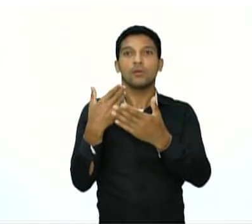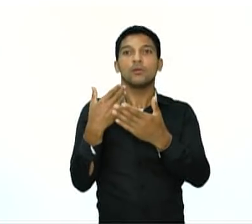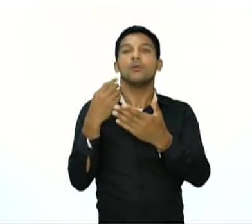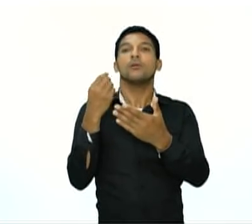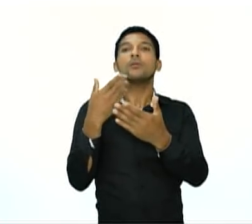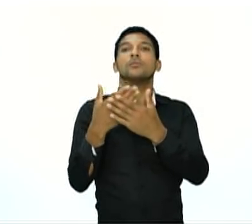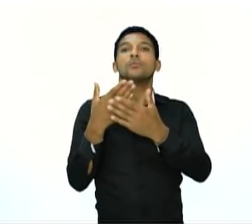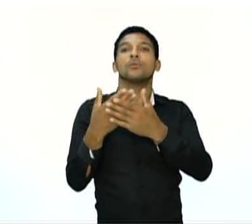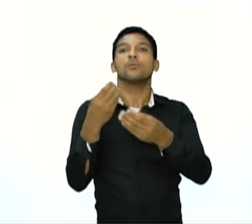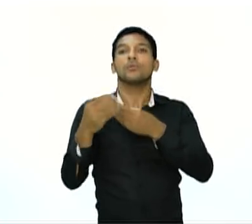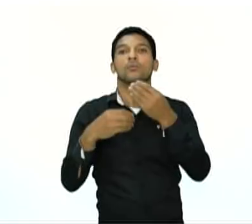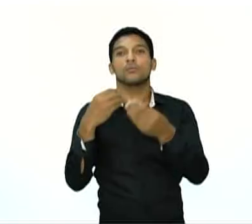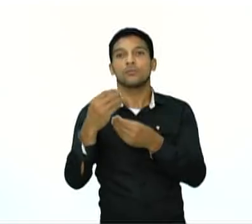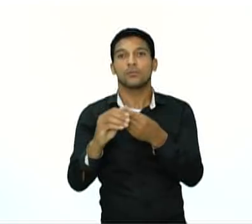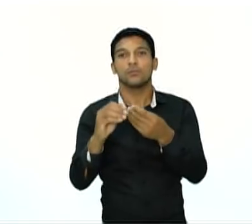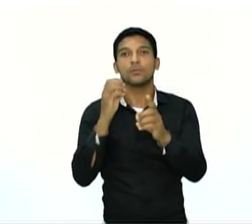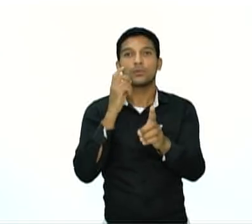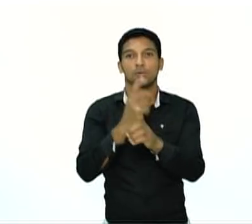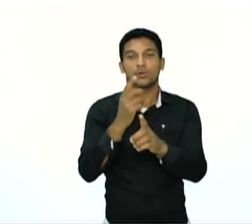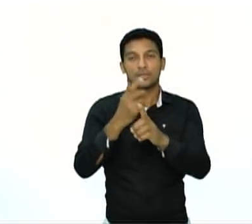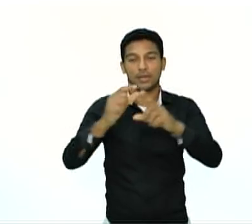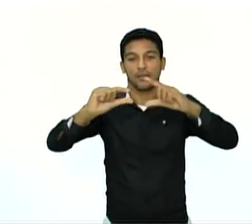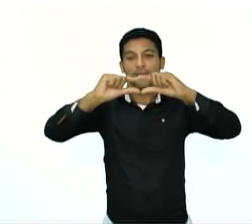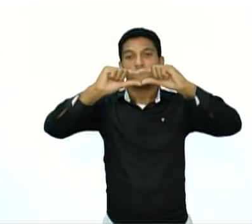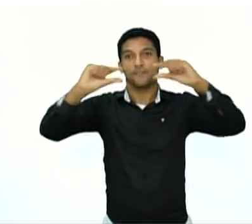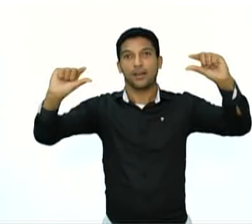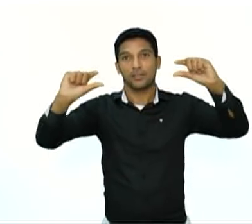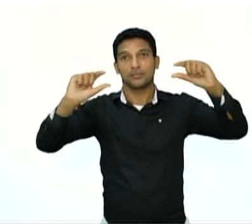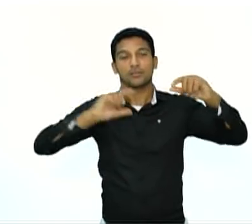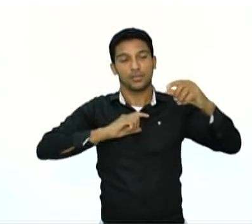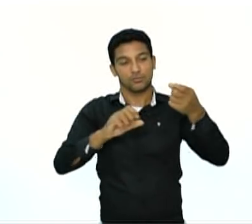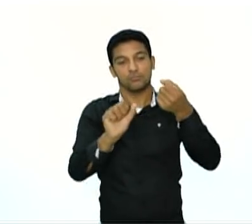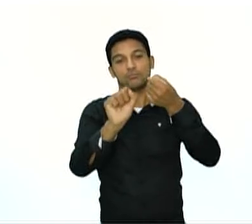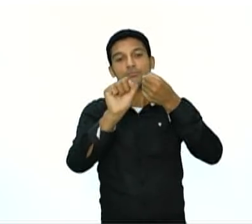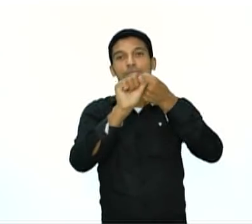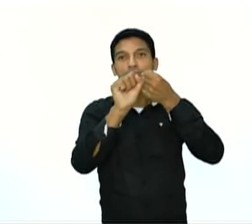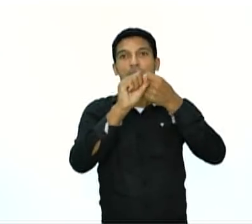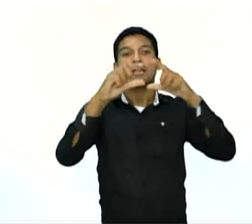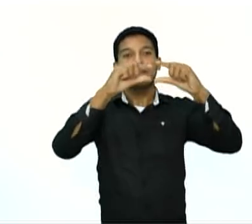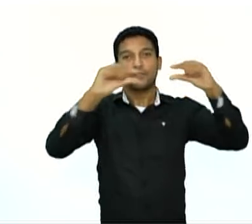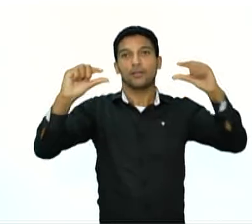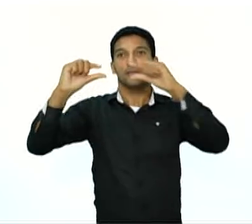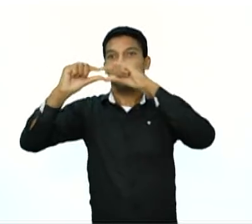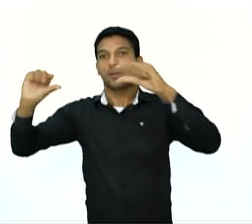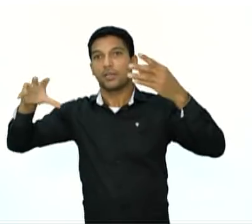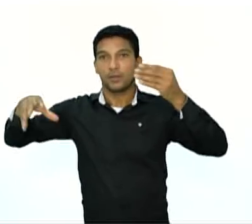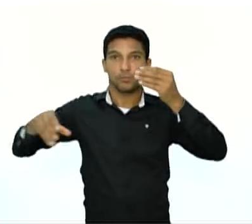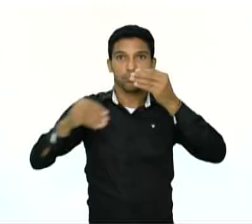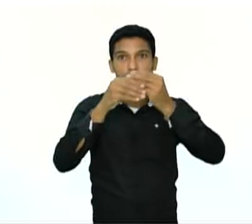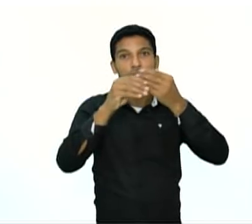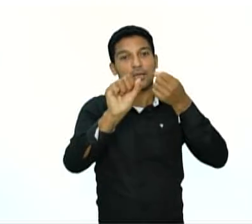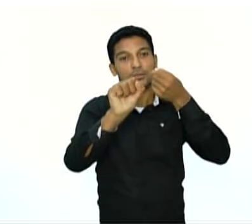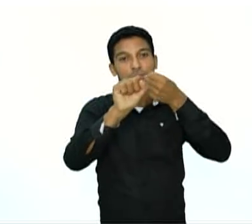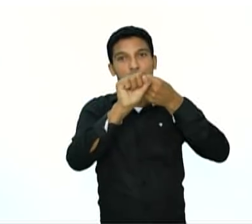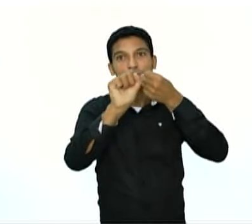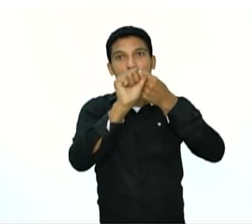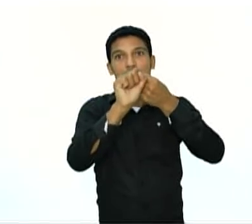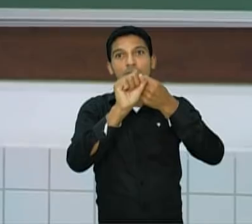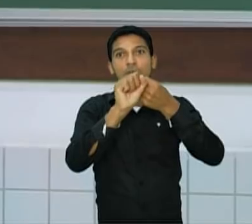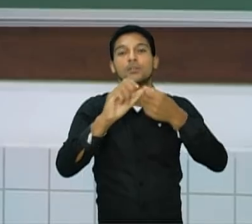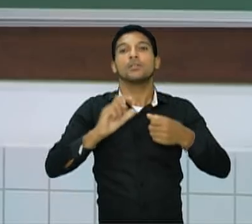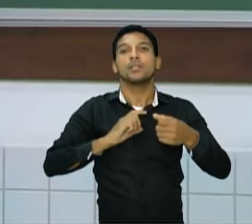e um período composto por subordinação de orações substantivas, que são aquelas que têm sintagmas nominais, ou seja, é